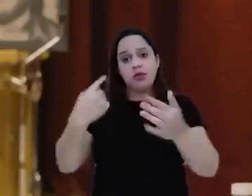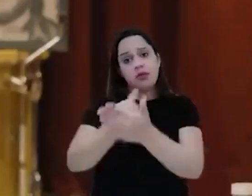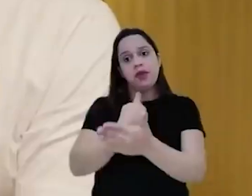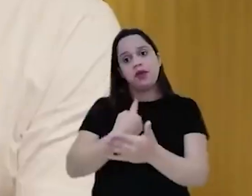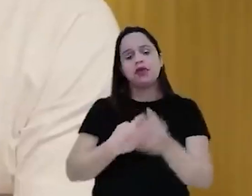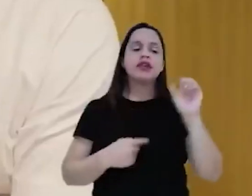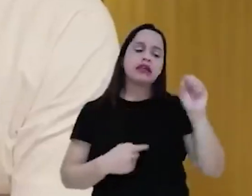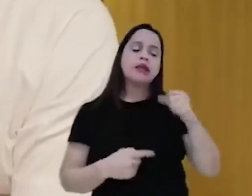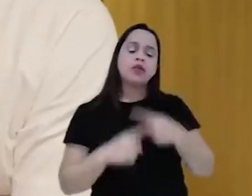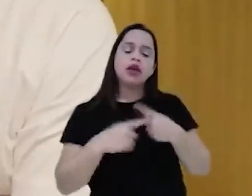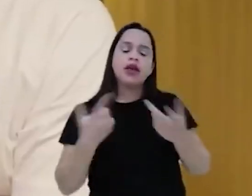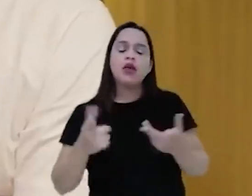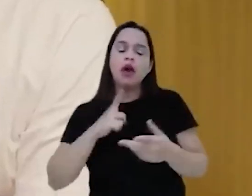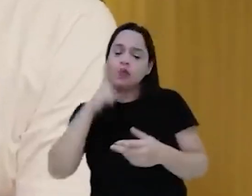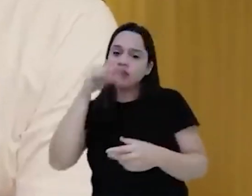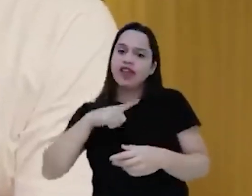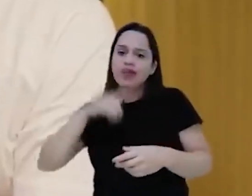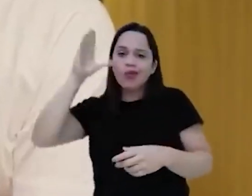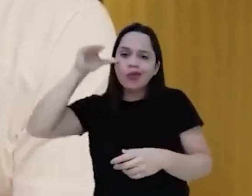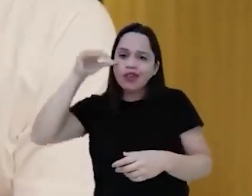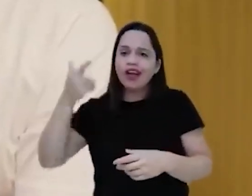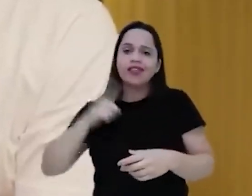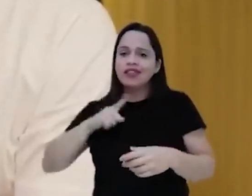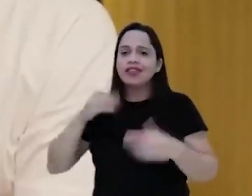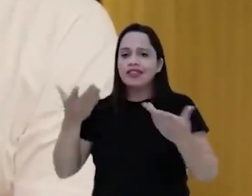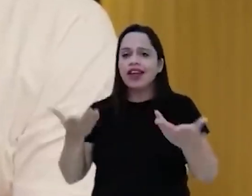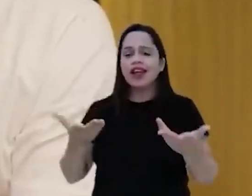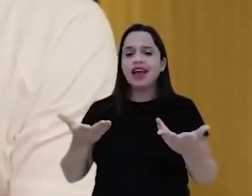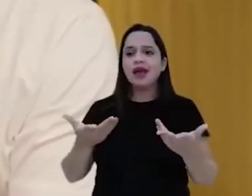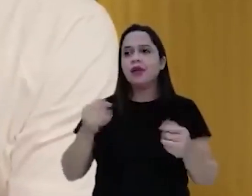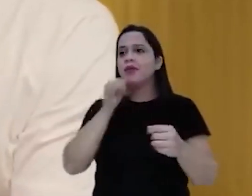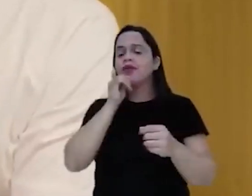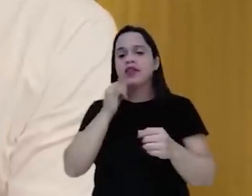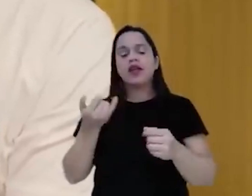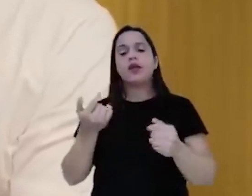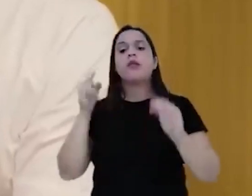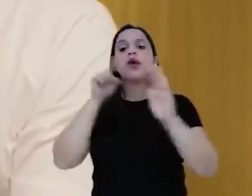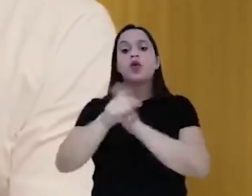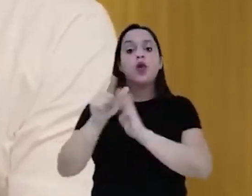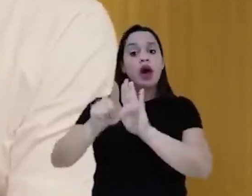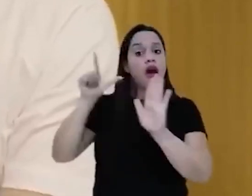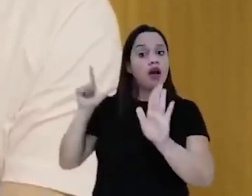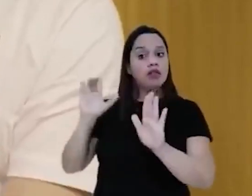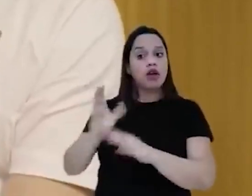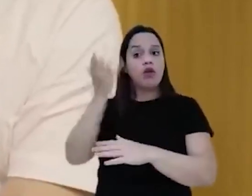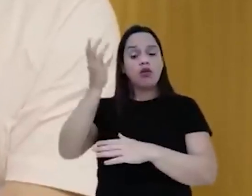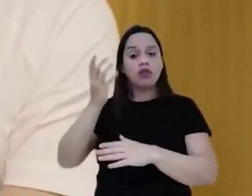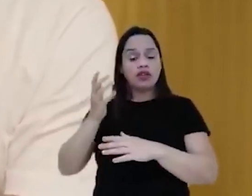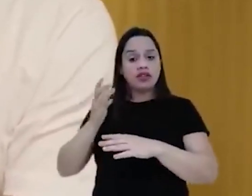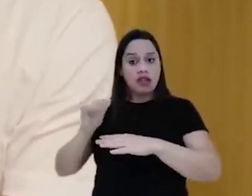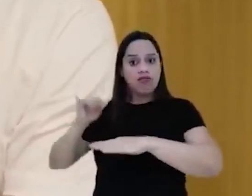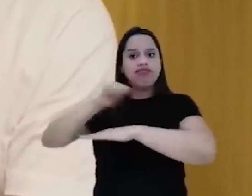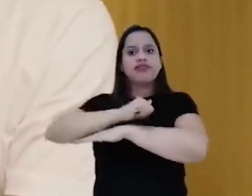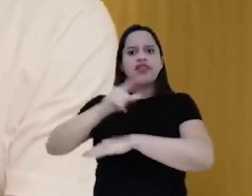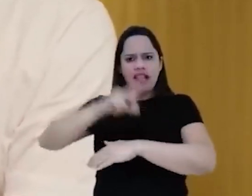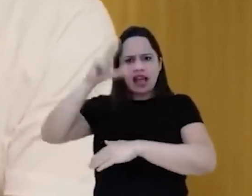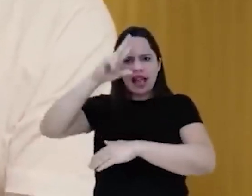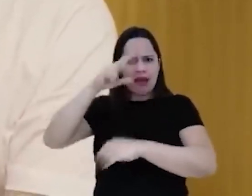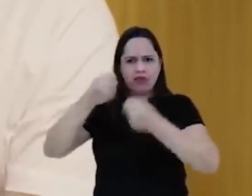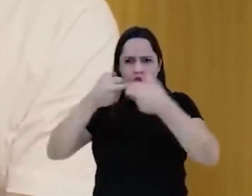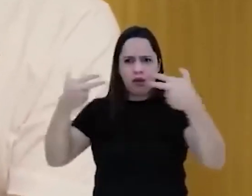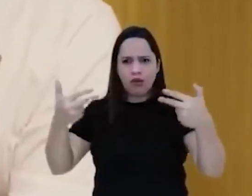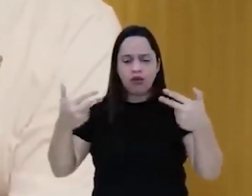né em relação ao que aconteceu o Jorge and almaz curiosidades assim geral assim tipo assim qual foi a sua última lembrança antes do acidente assim você tem você